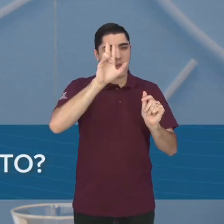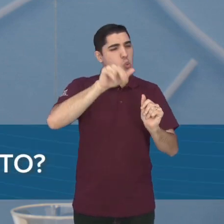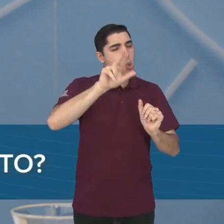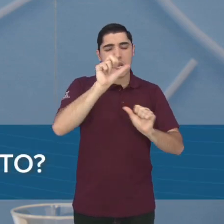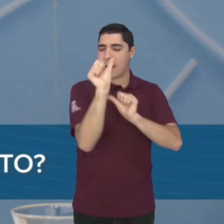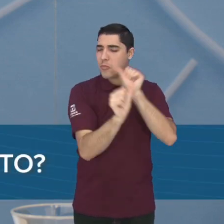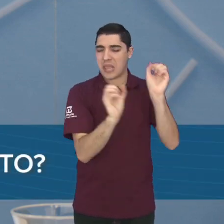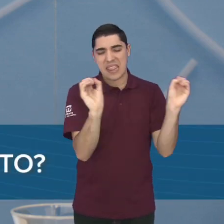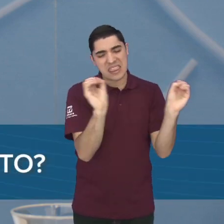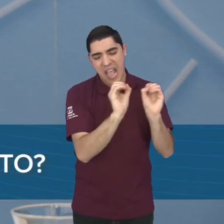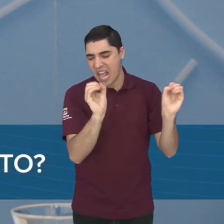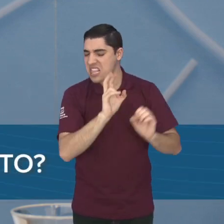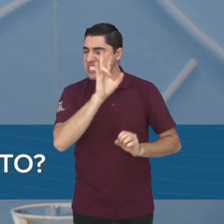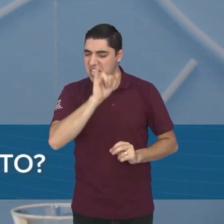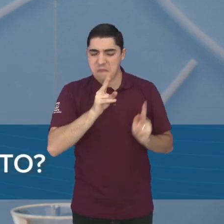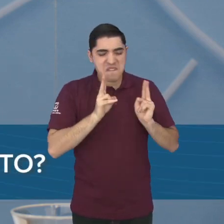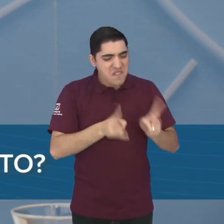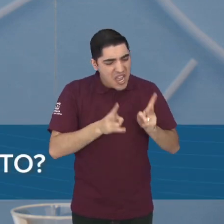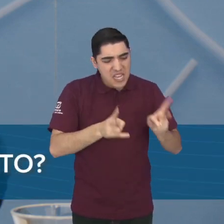aí, então, a partir